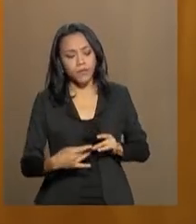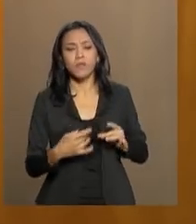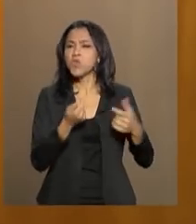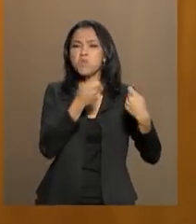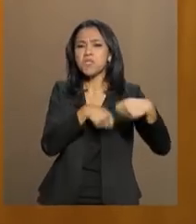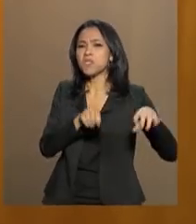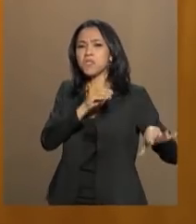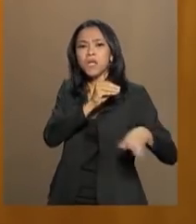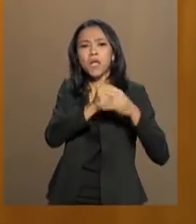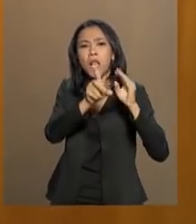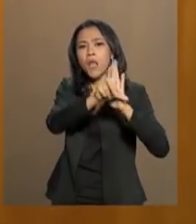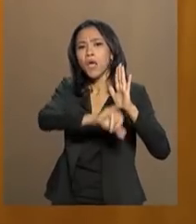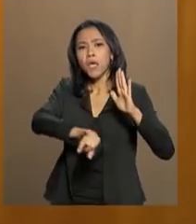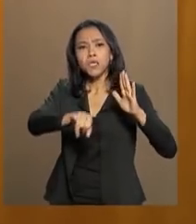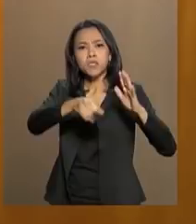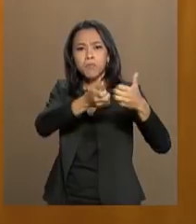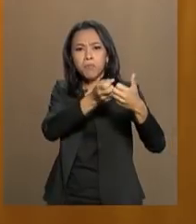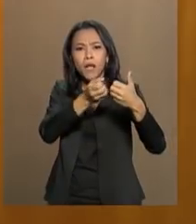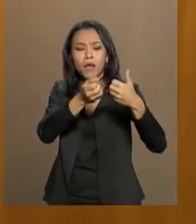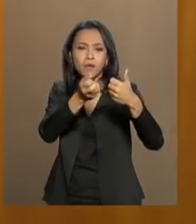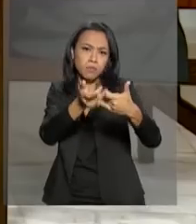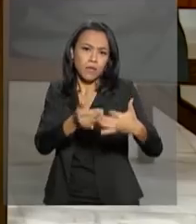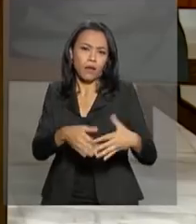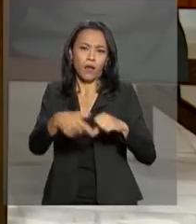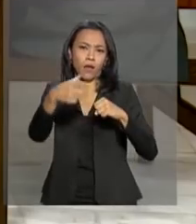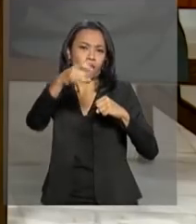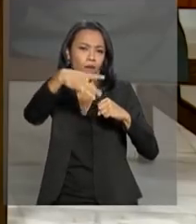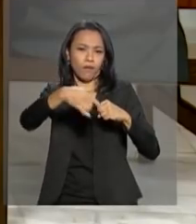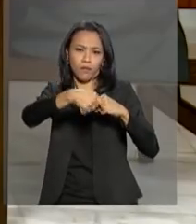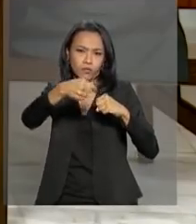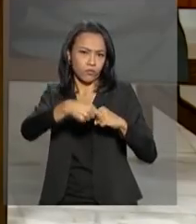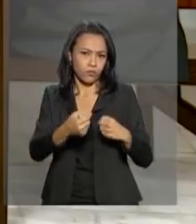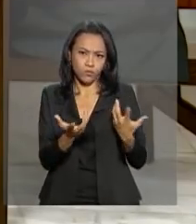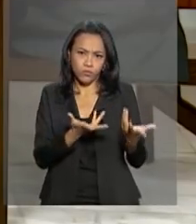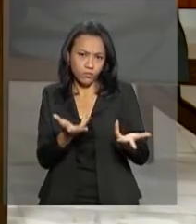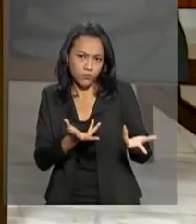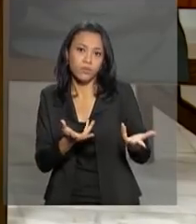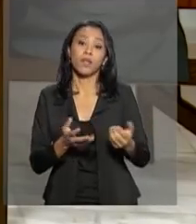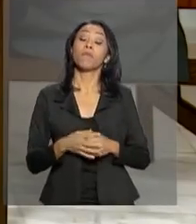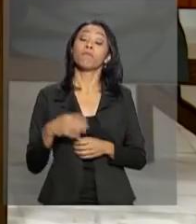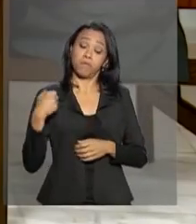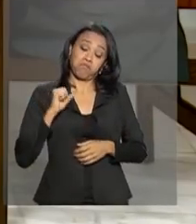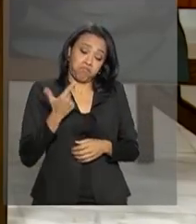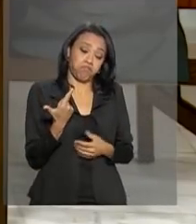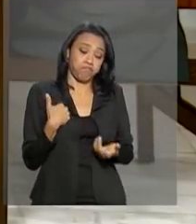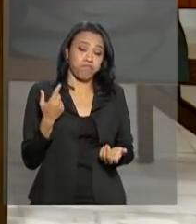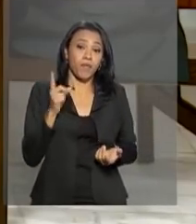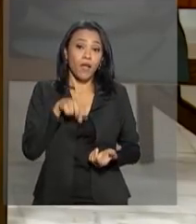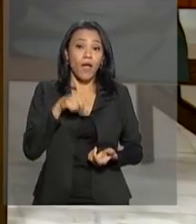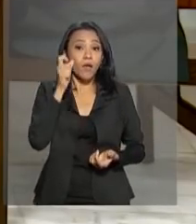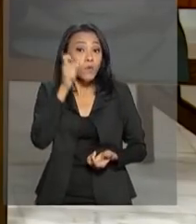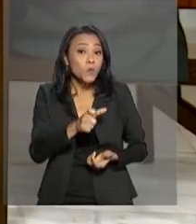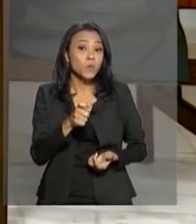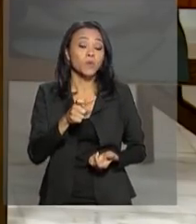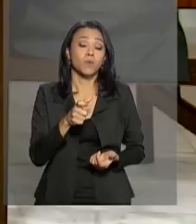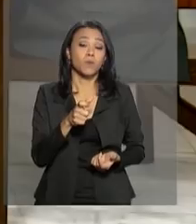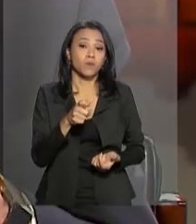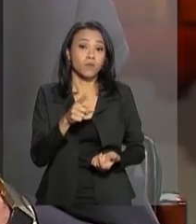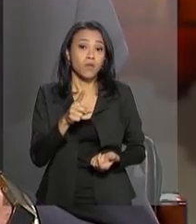ou leis apenas para explicar cada artigo? Claro, claro. Isto até resultou numa coisa curiosa,